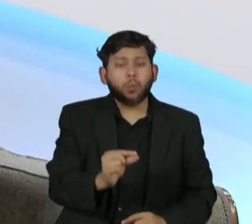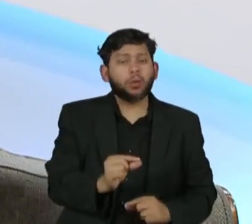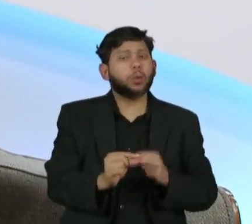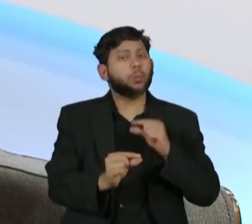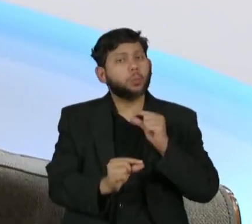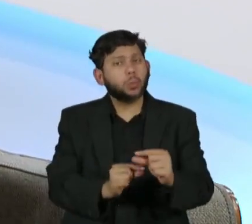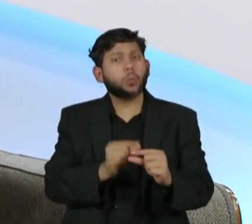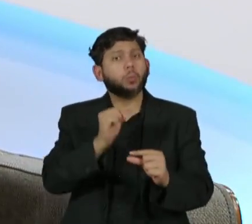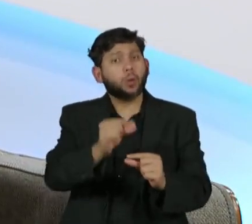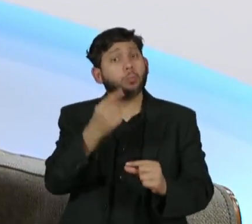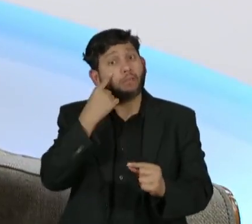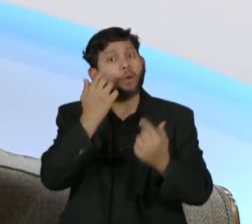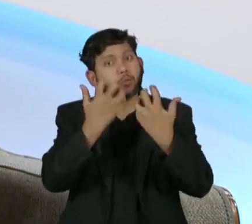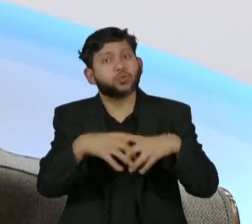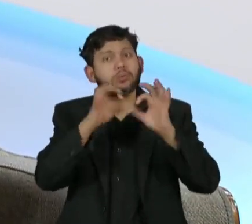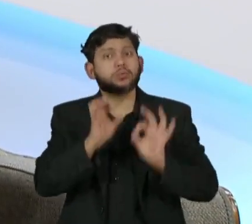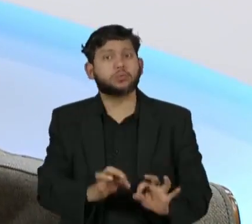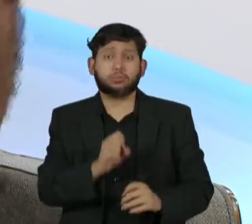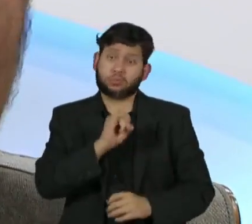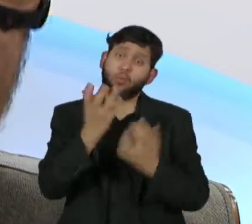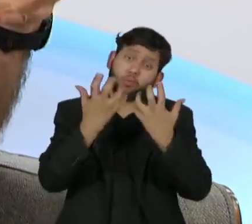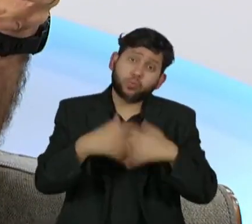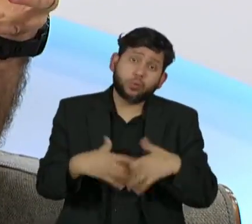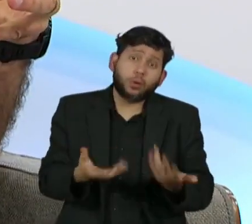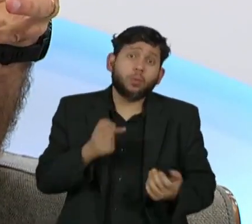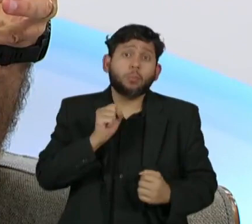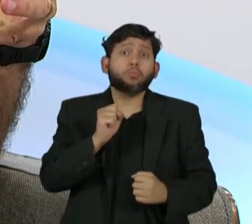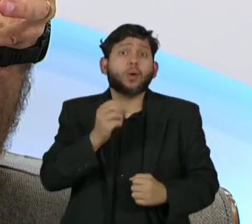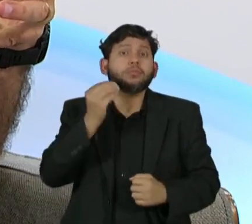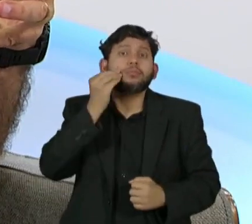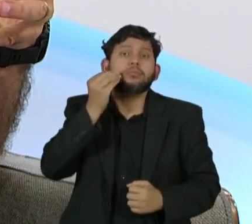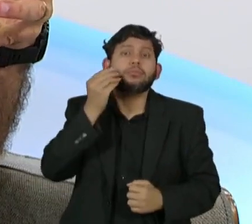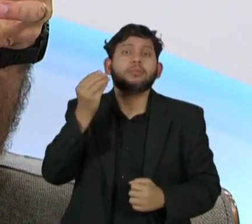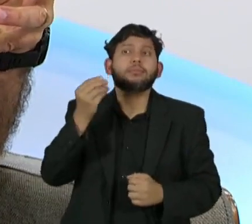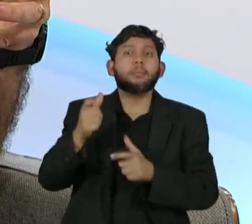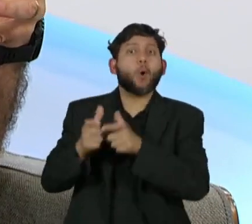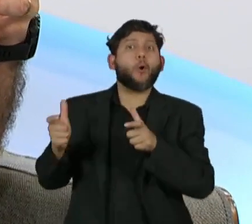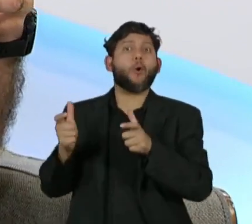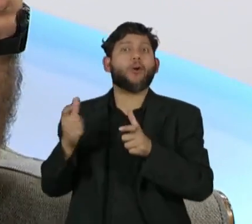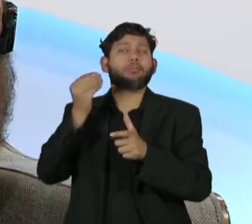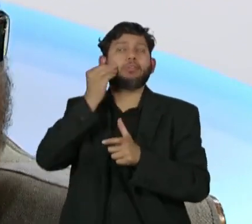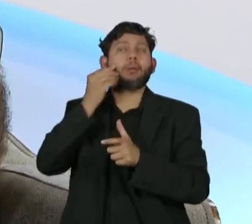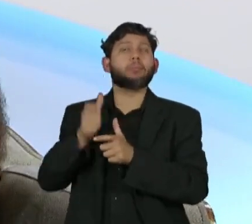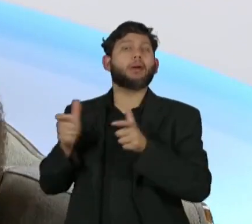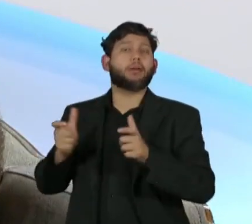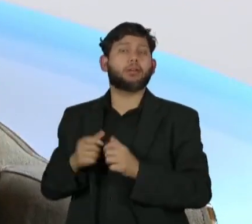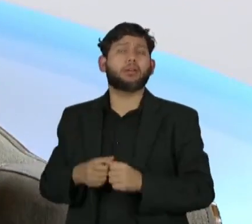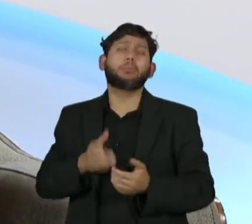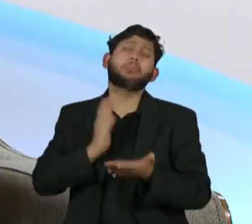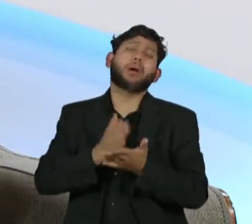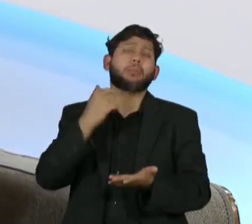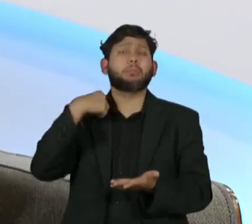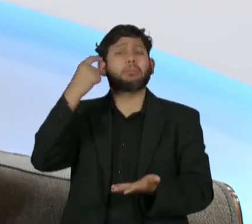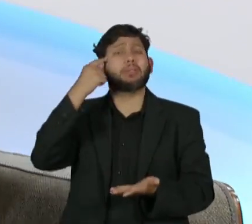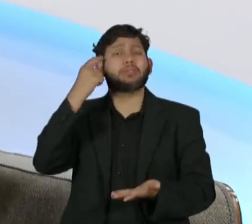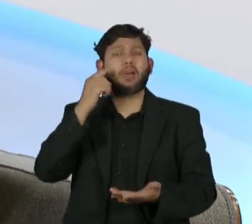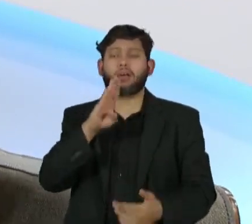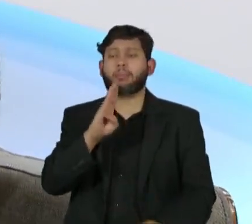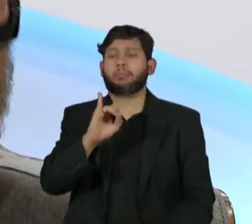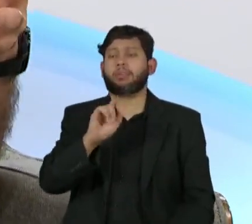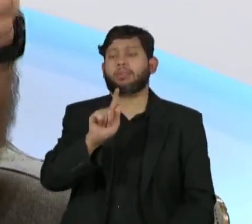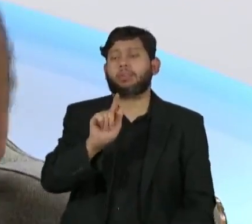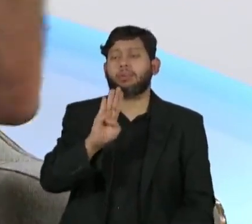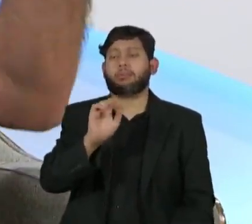experimentos para ver se funciona porque se funcionar talvez a gente possa fazer experimentos maiores e a gente tem que parar de pensar em termos de Big Bang